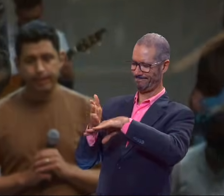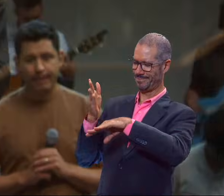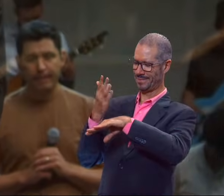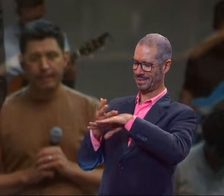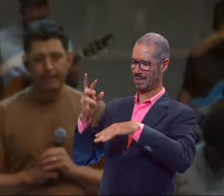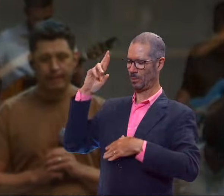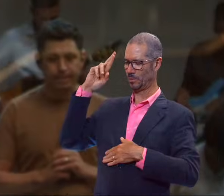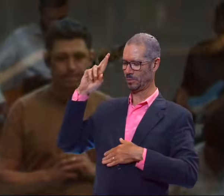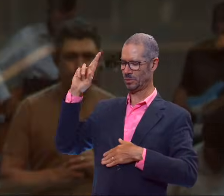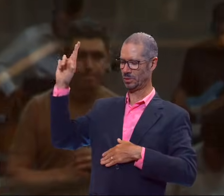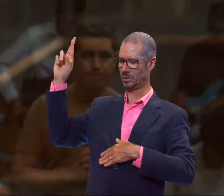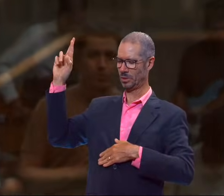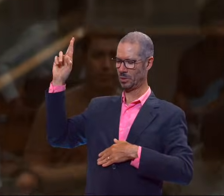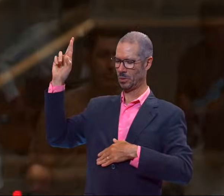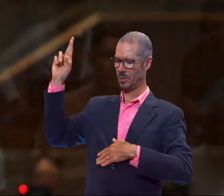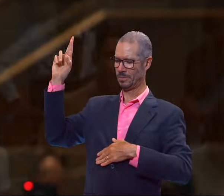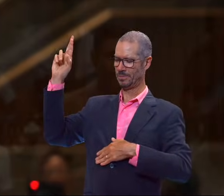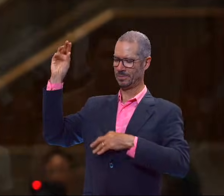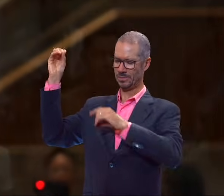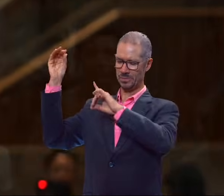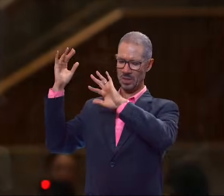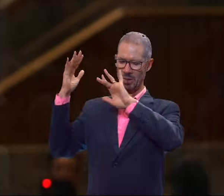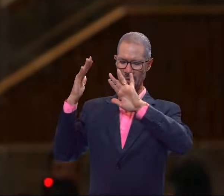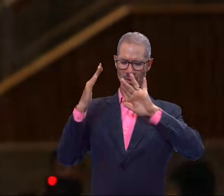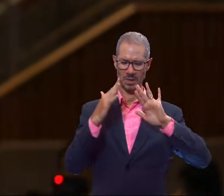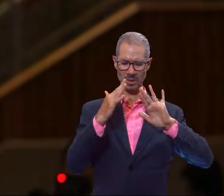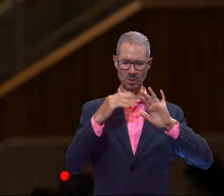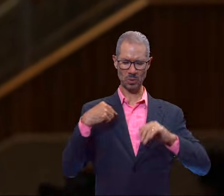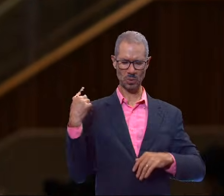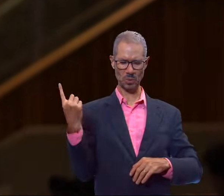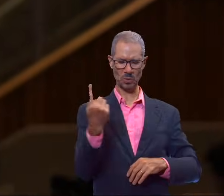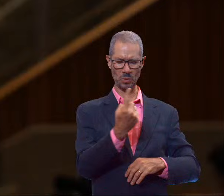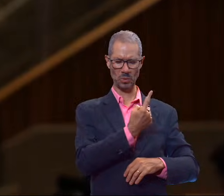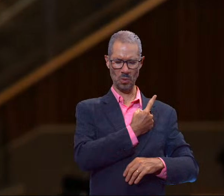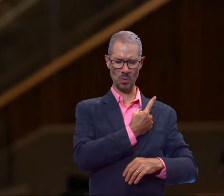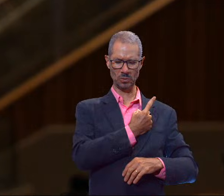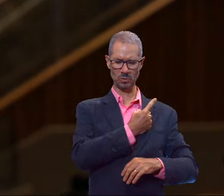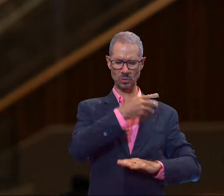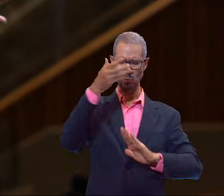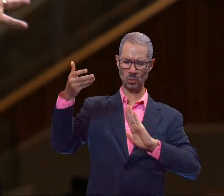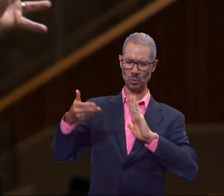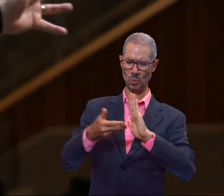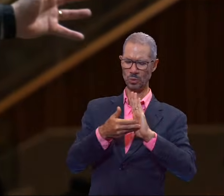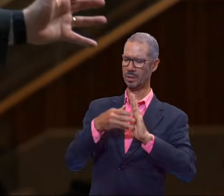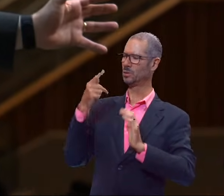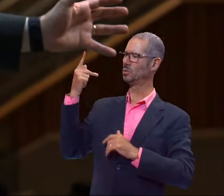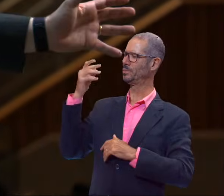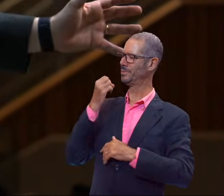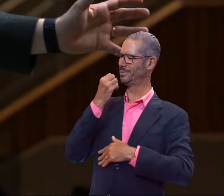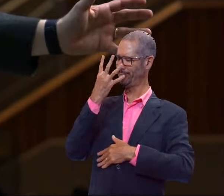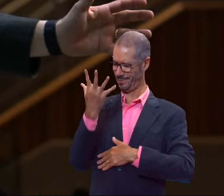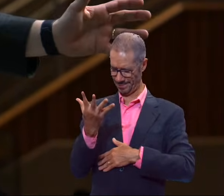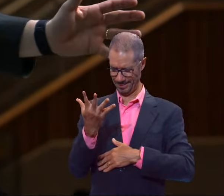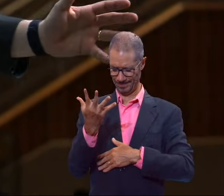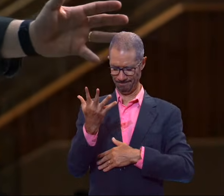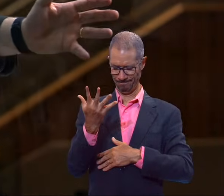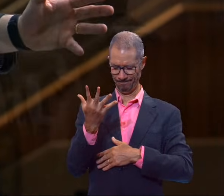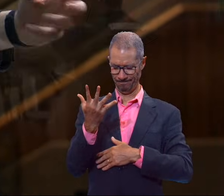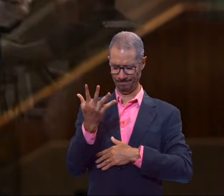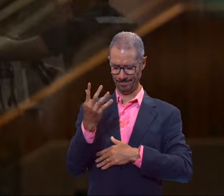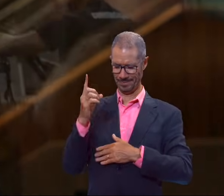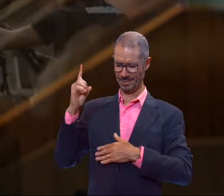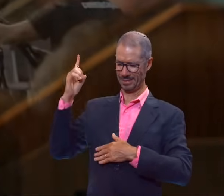que o Senhor se agrade de nós e passe com toda a sua bondade e